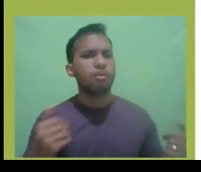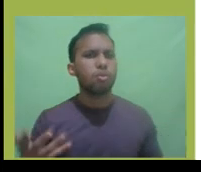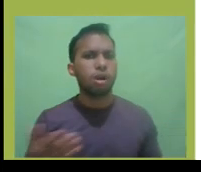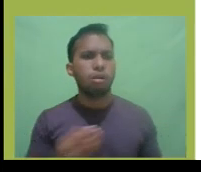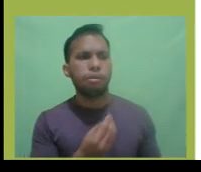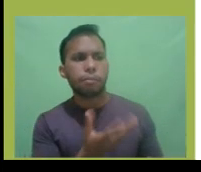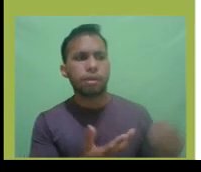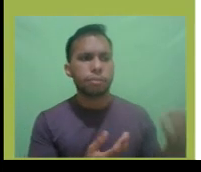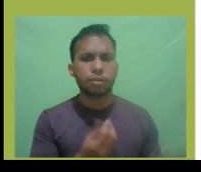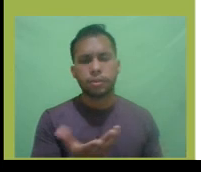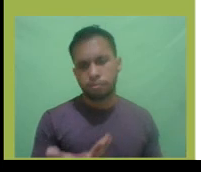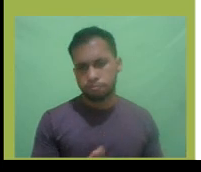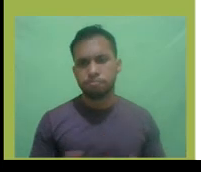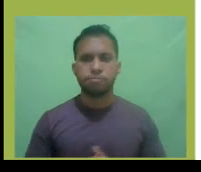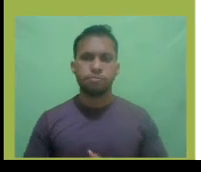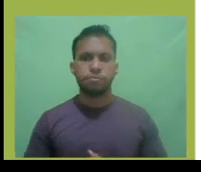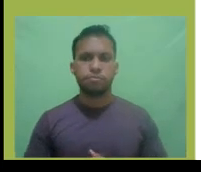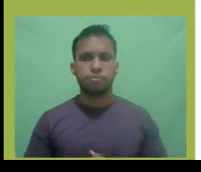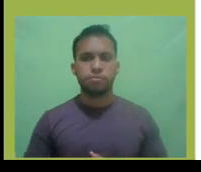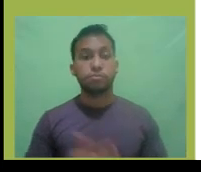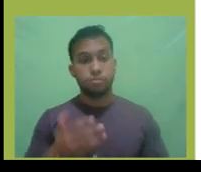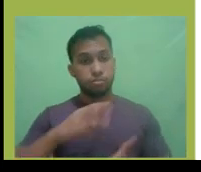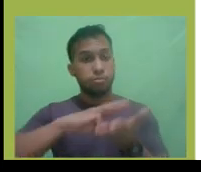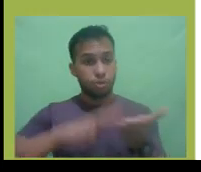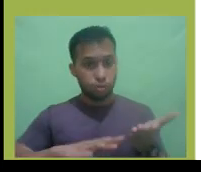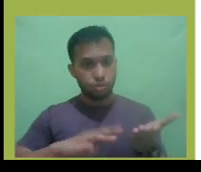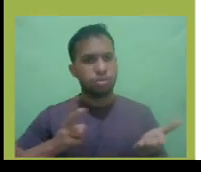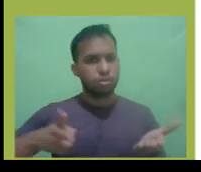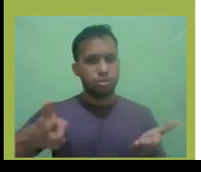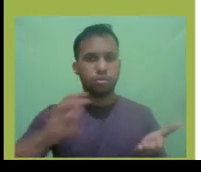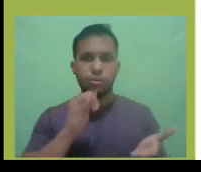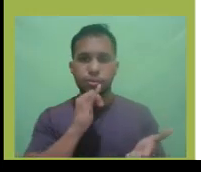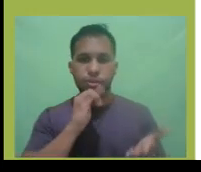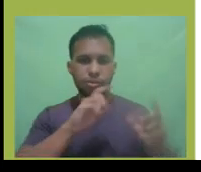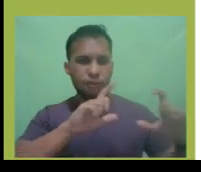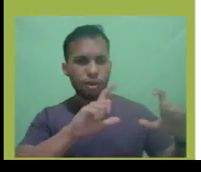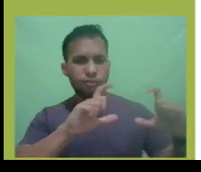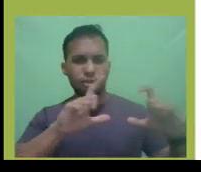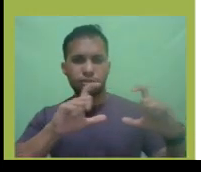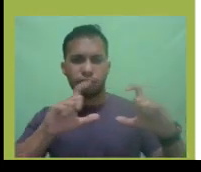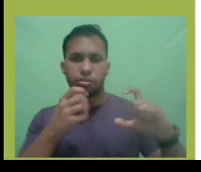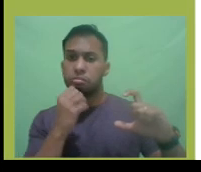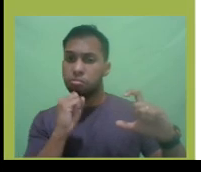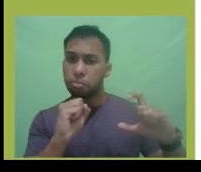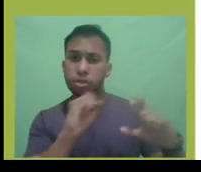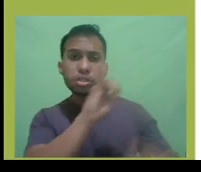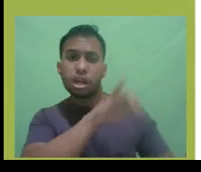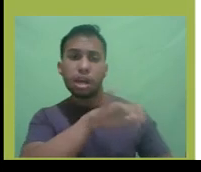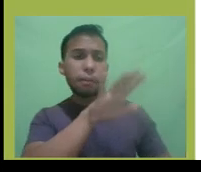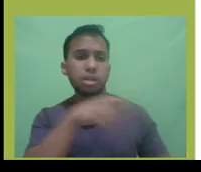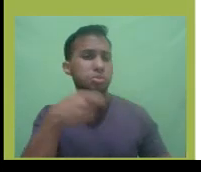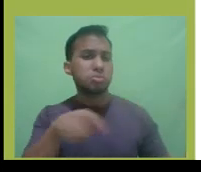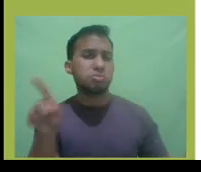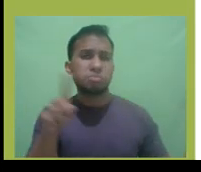Até a parte metodológica também, de processamento, de montagem do experimento, tudo isso pode ser ilustrado sem necessidade de texto